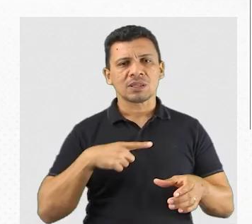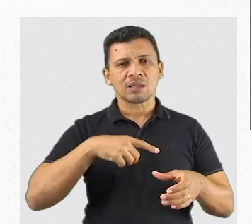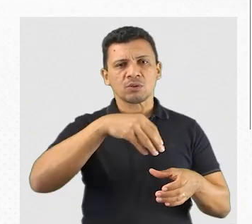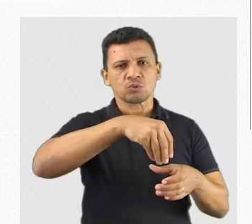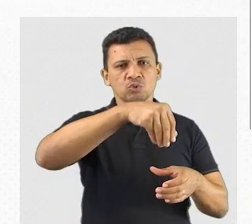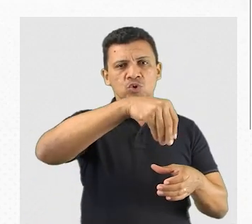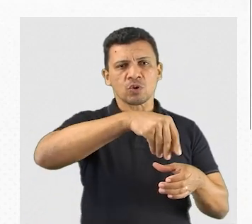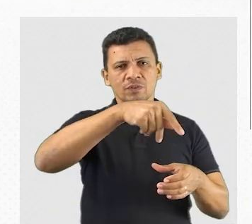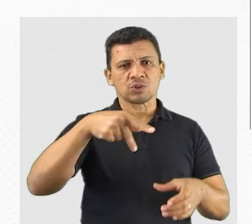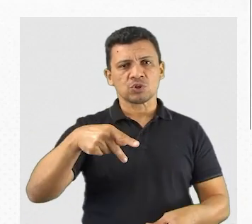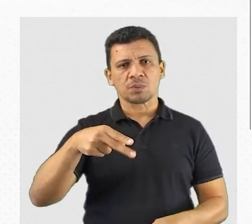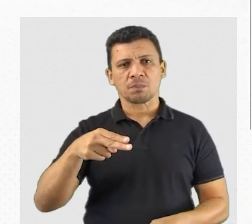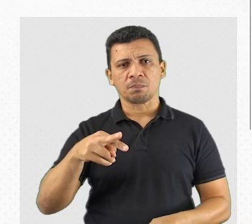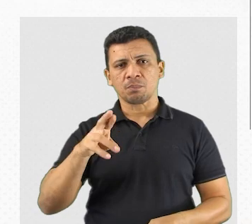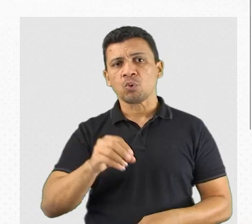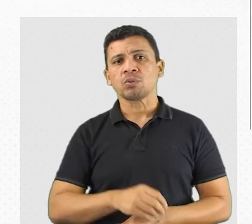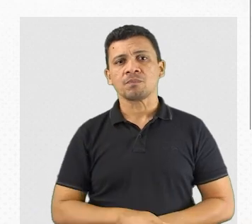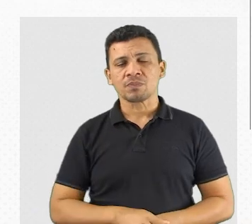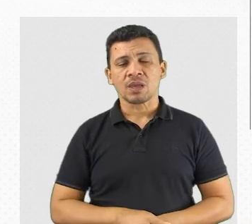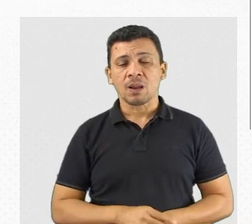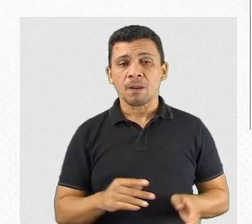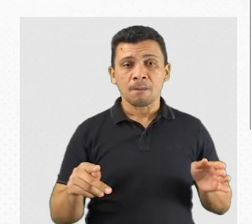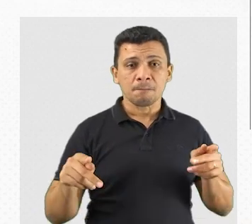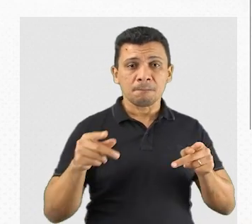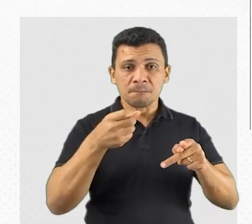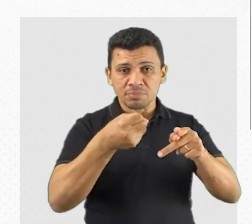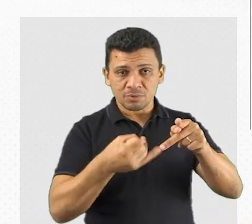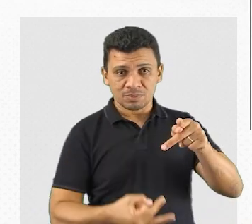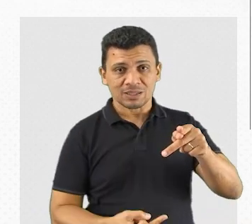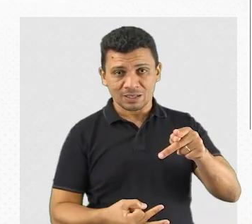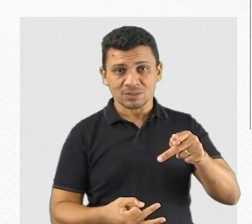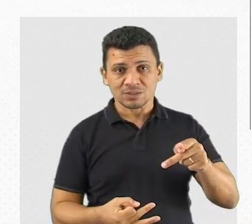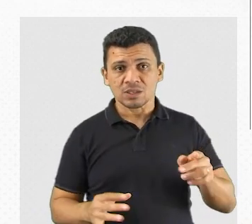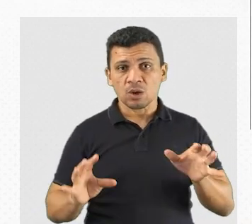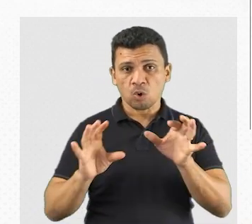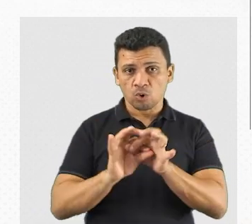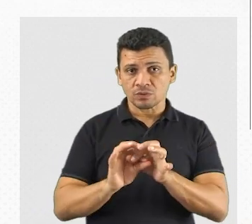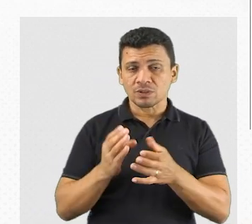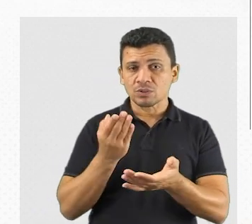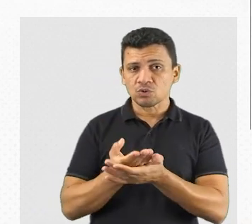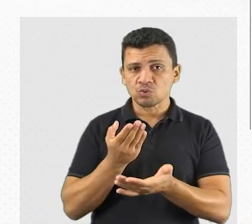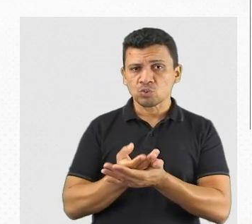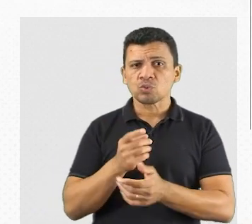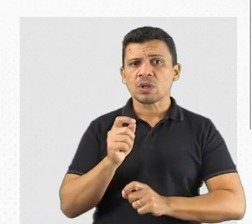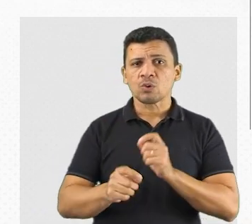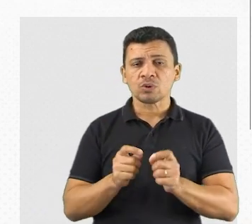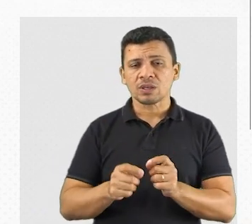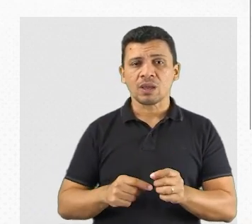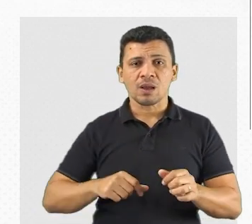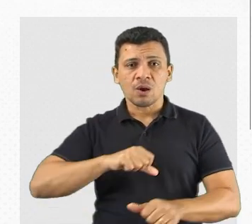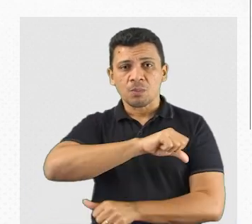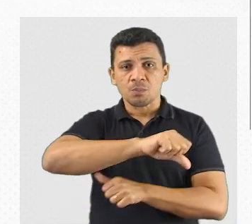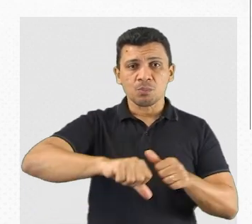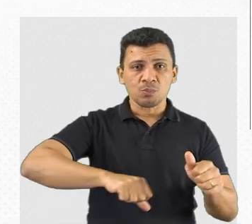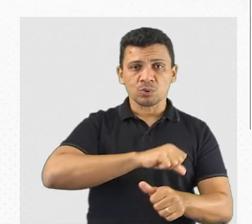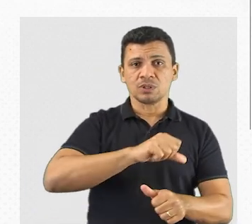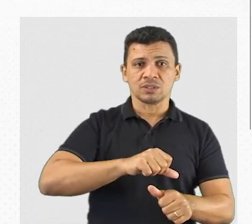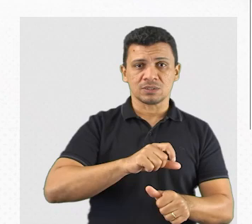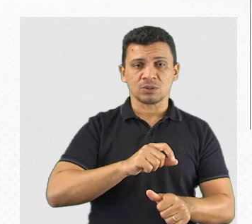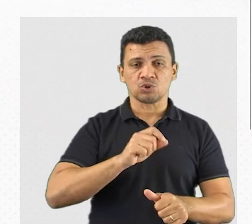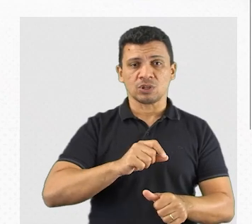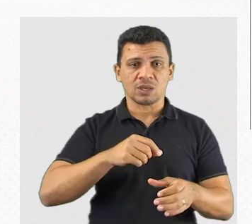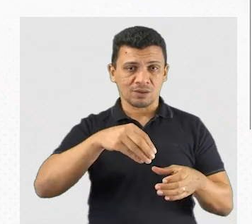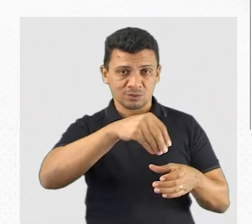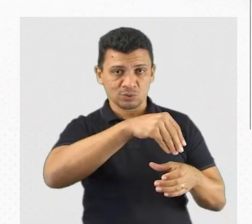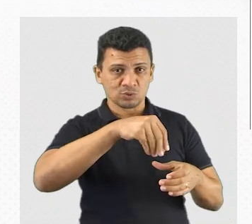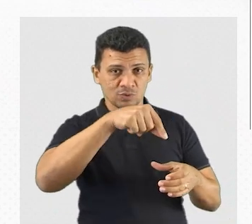puro. Isso quer dizer que as propriedades coligativas estudam efeitos, né, sofridos, né, pelo